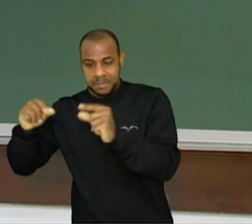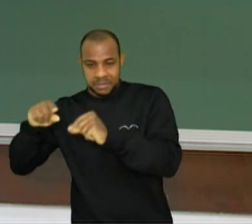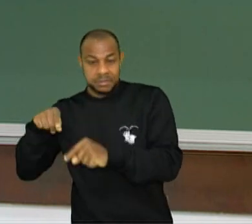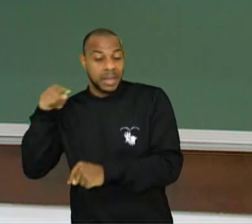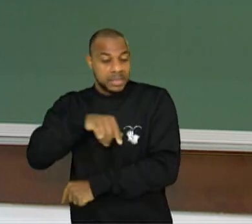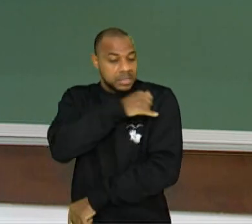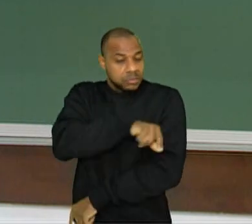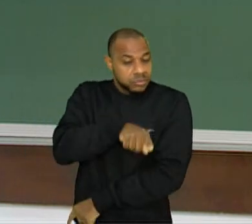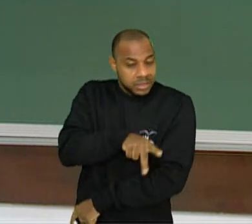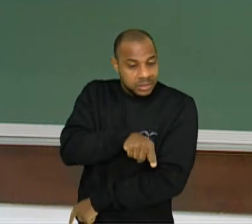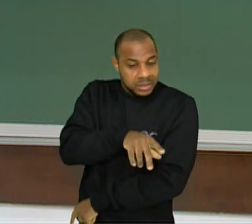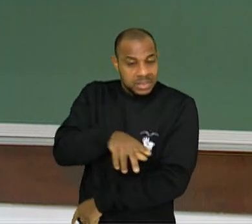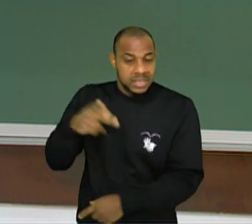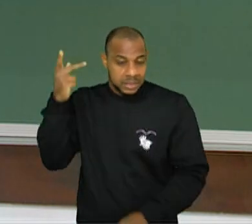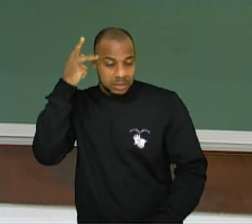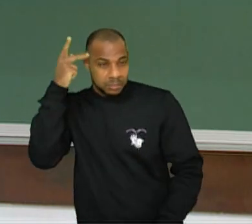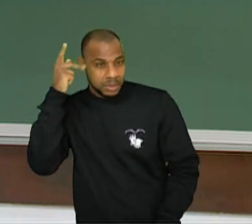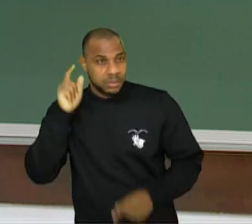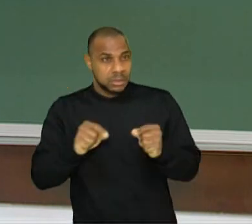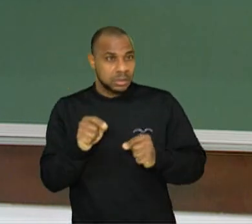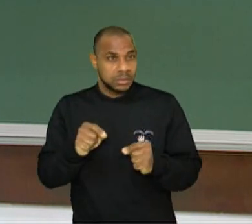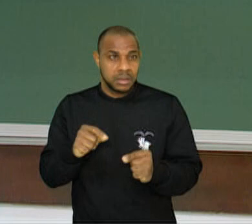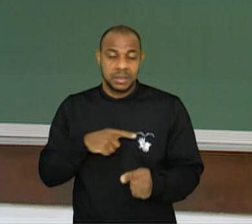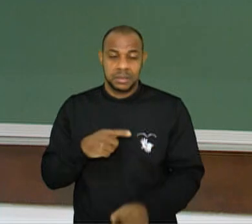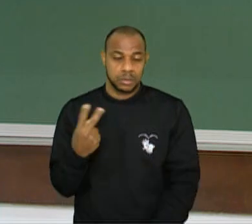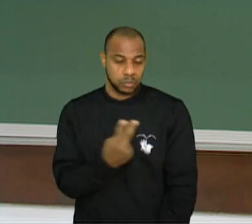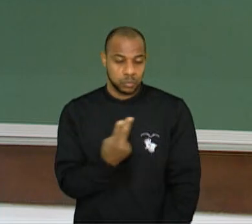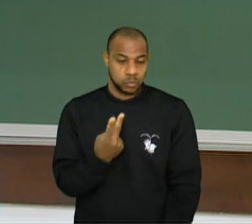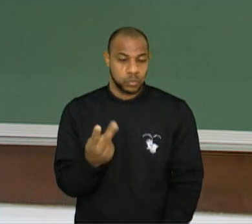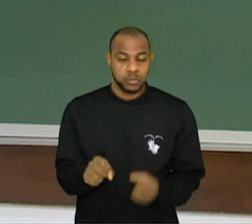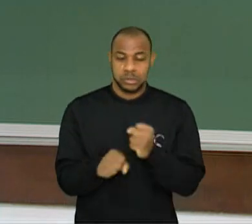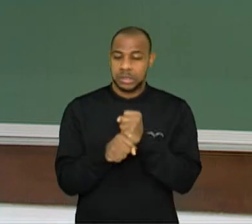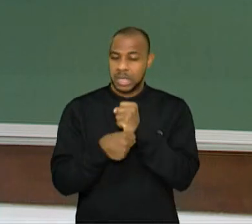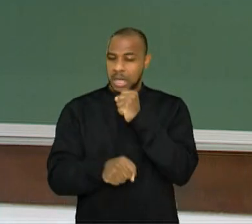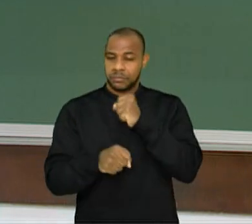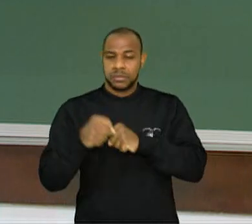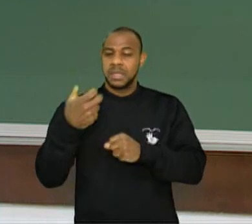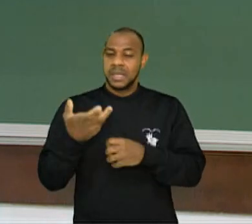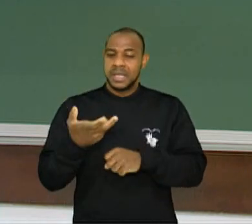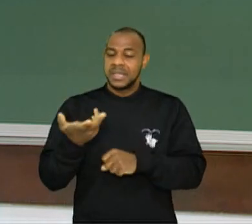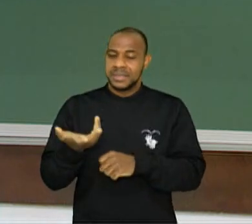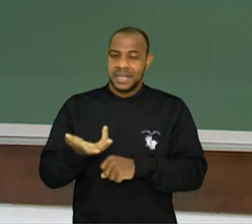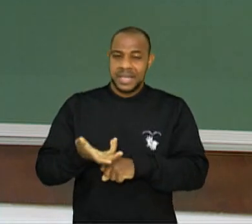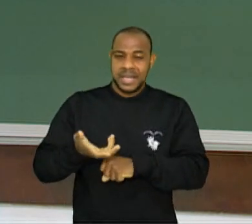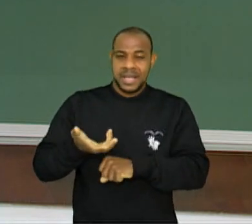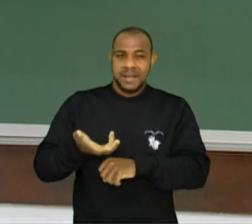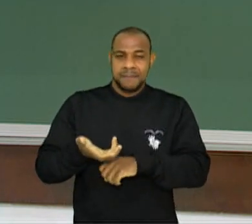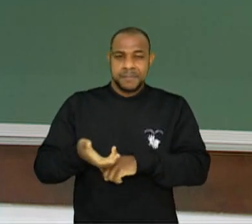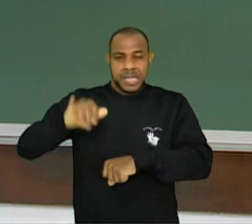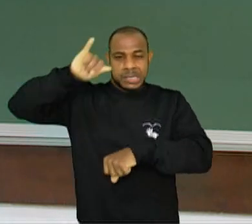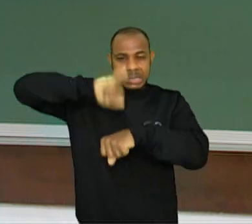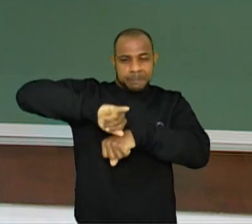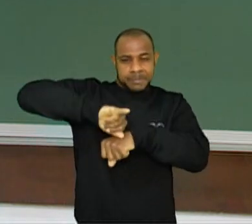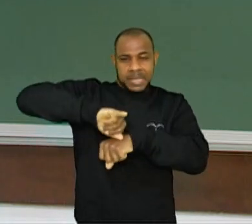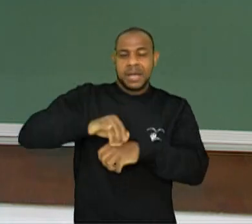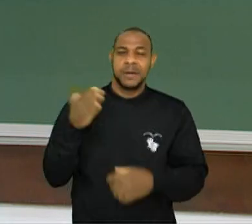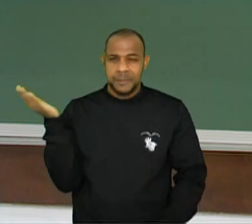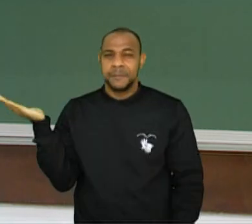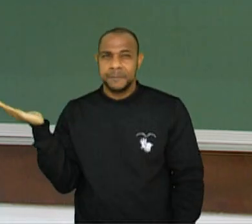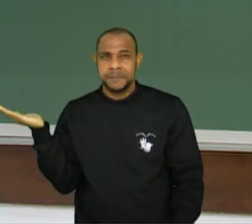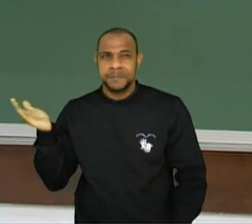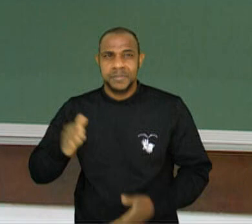de Janeiro e São Paulo ainda são as nossas duas grandes capitais, ainda estão ali o centro